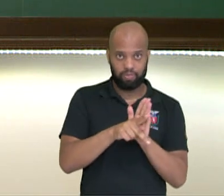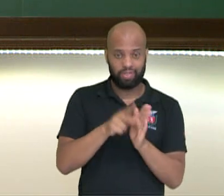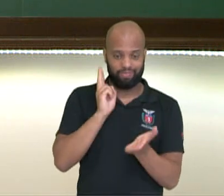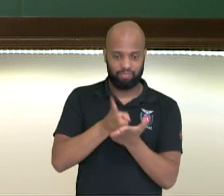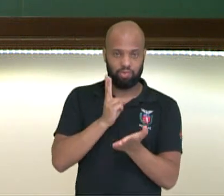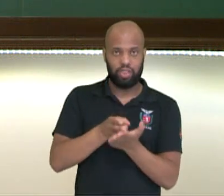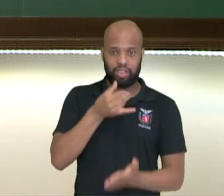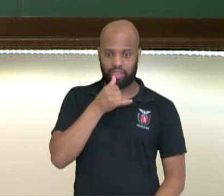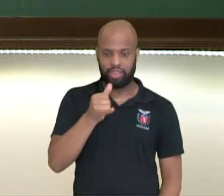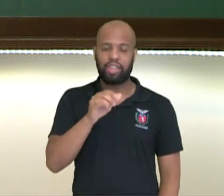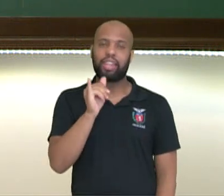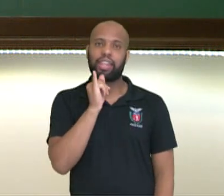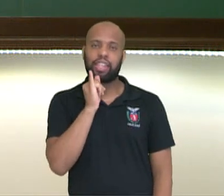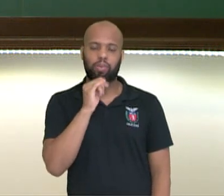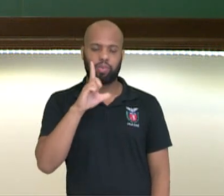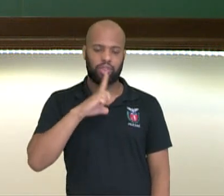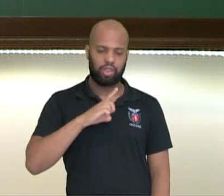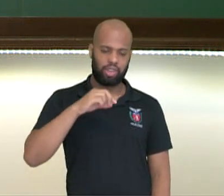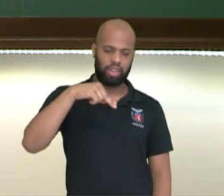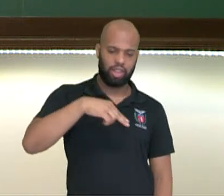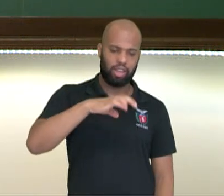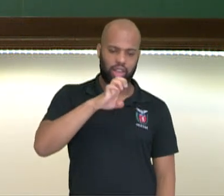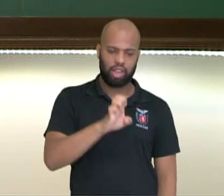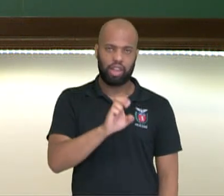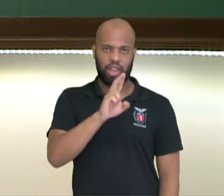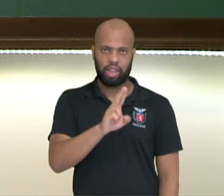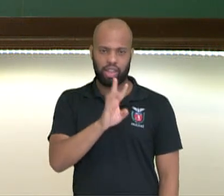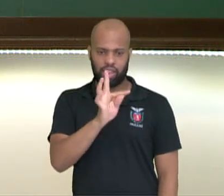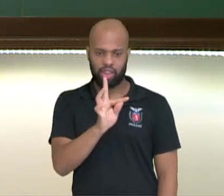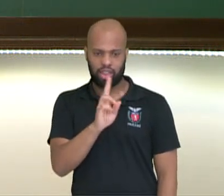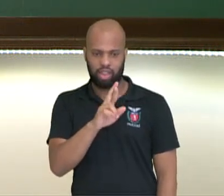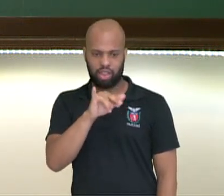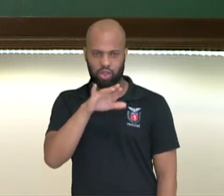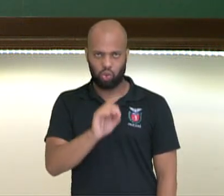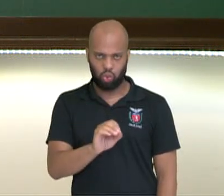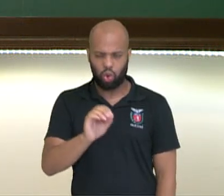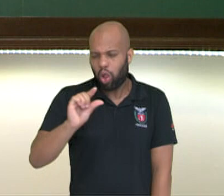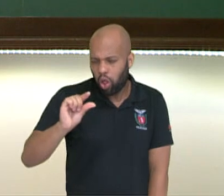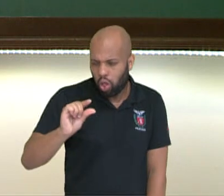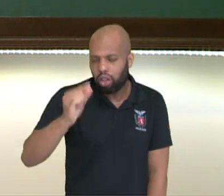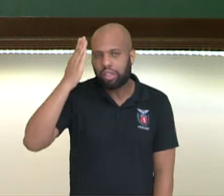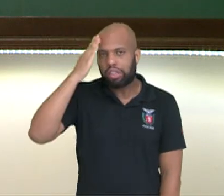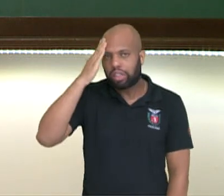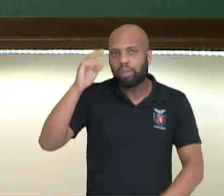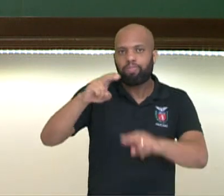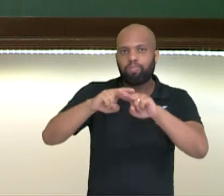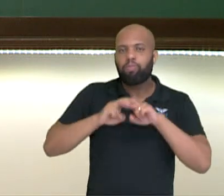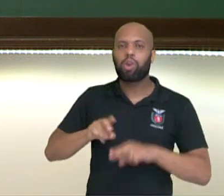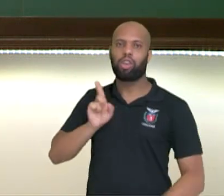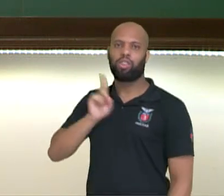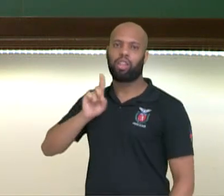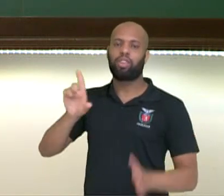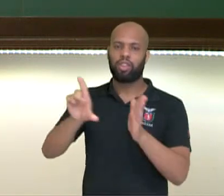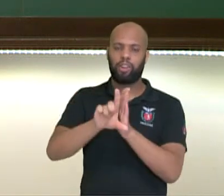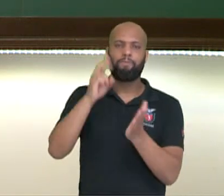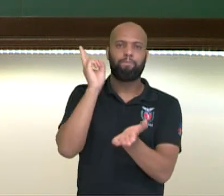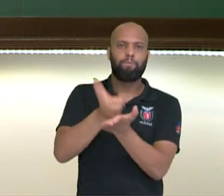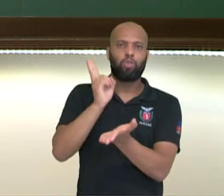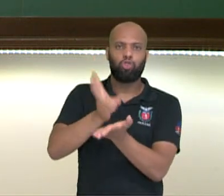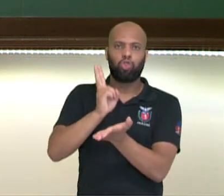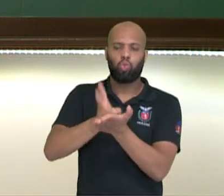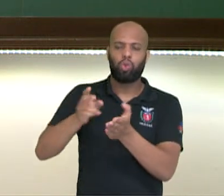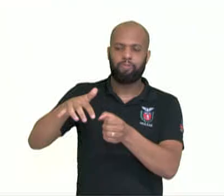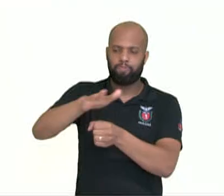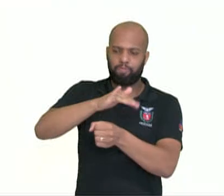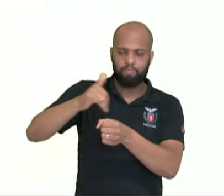neutrino. O neutrino foi dado a existência dele devido à violação da conservação de carga elétrica,